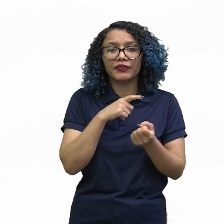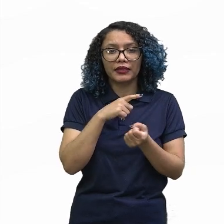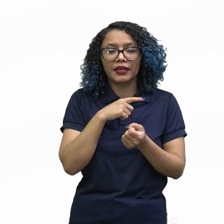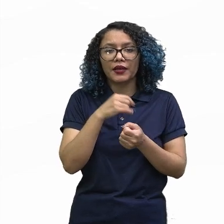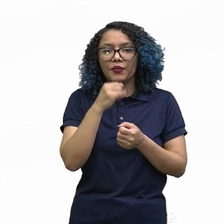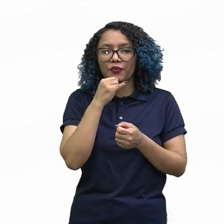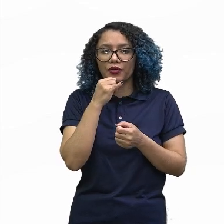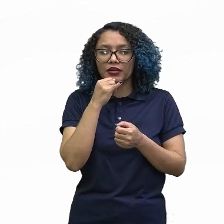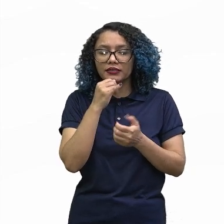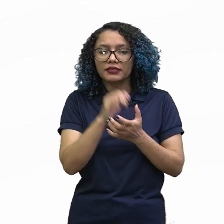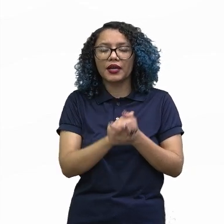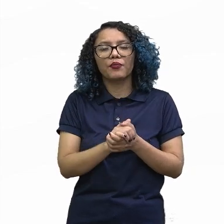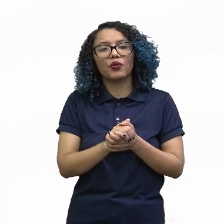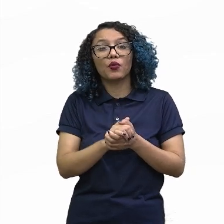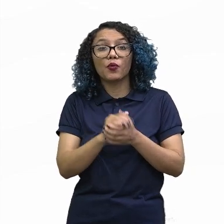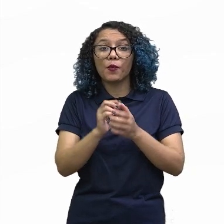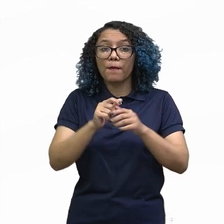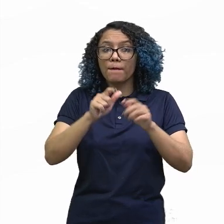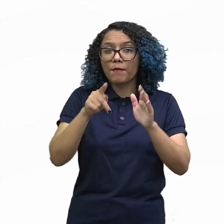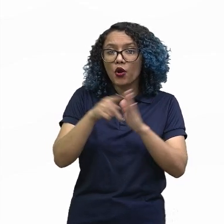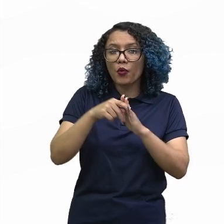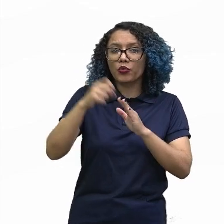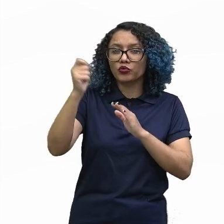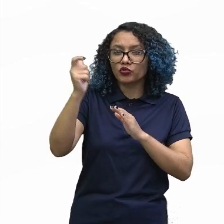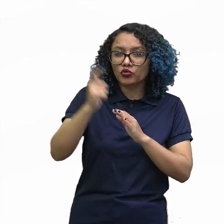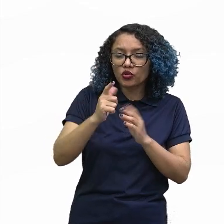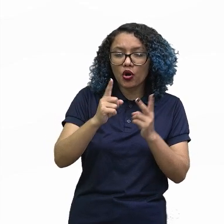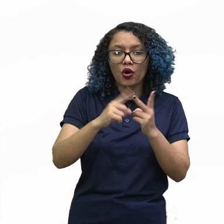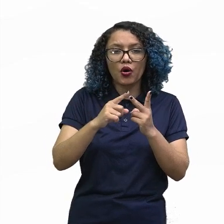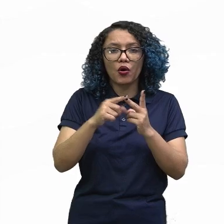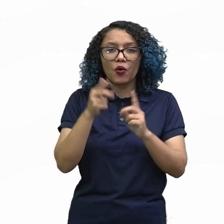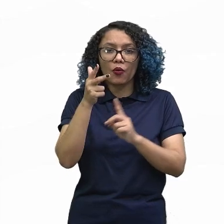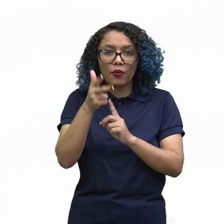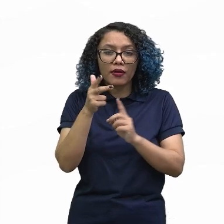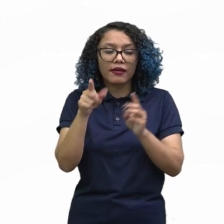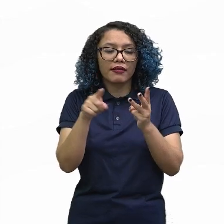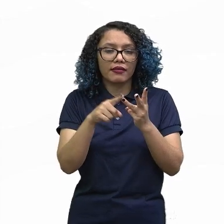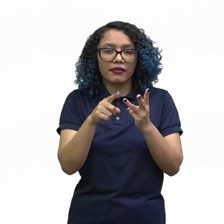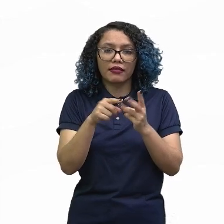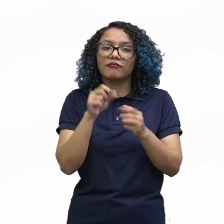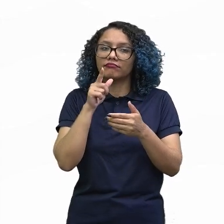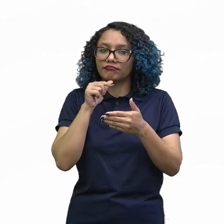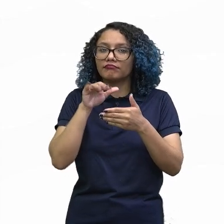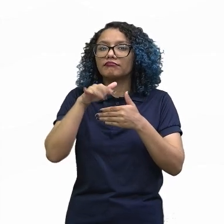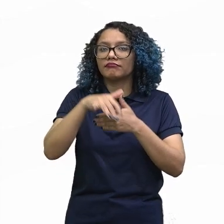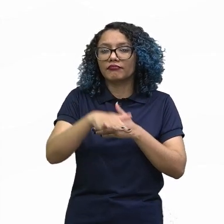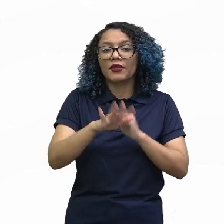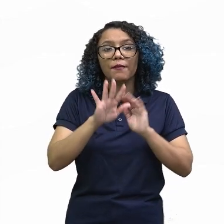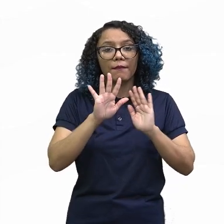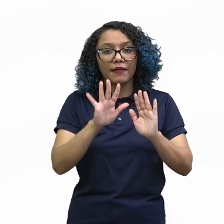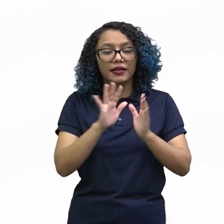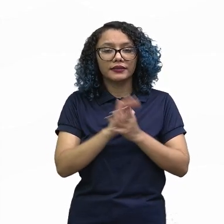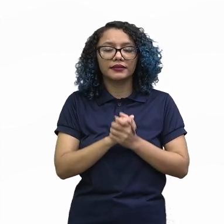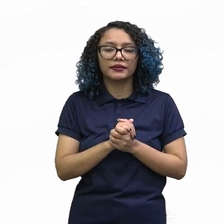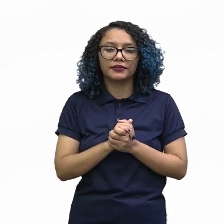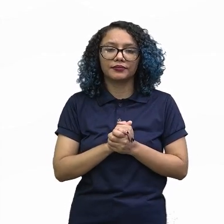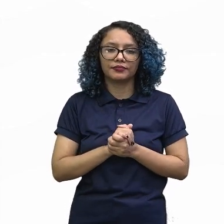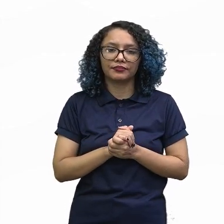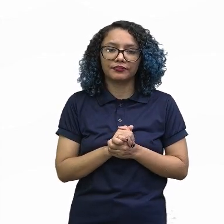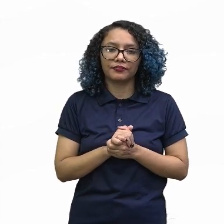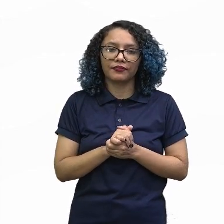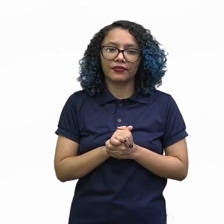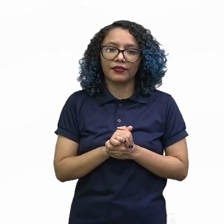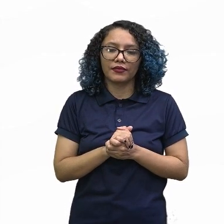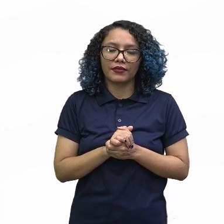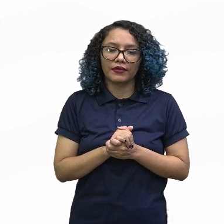geradores fotovoltaicos, eólicos e hidrelétricos. Porém, no mercado de grupo